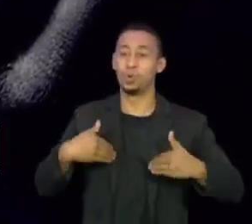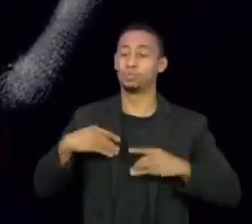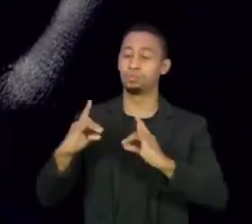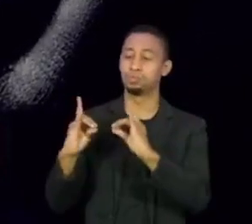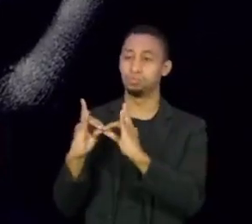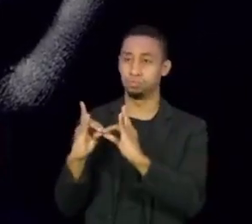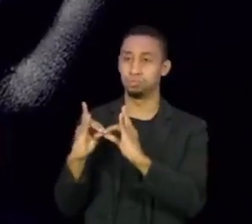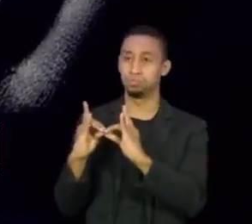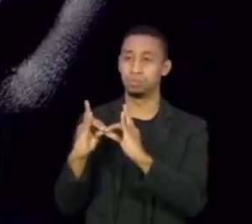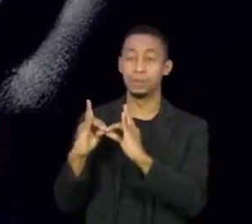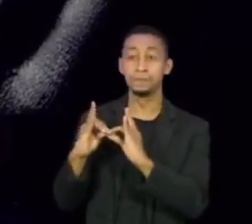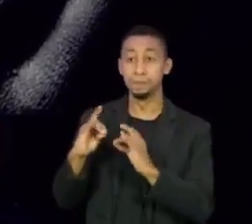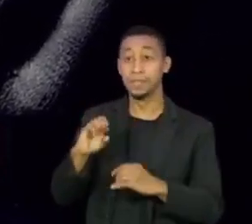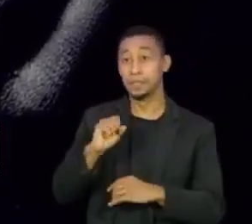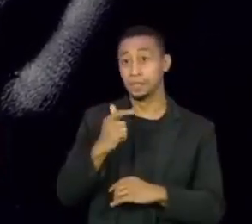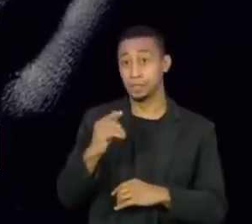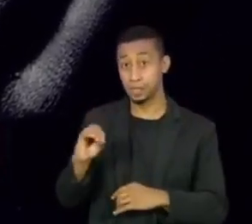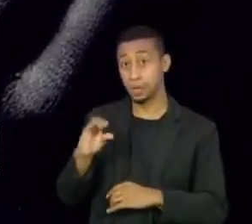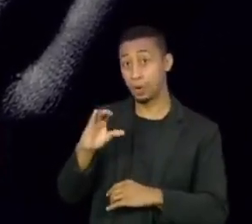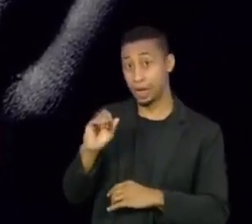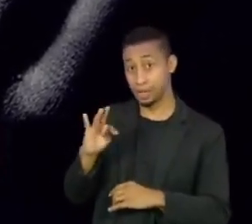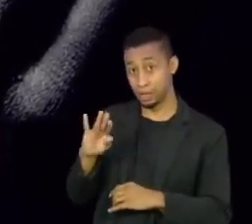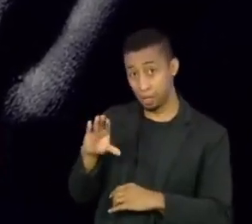velado em São Caetano do Sul e será cremado amanhã